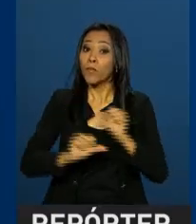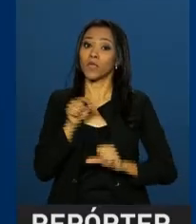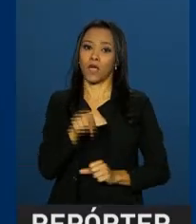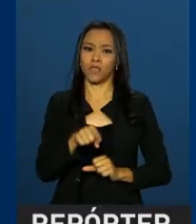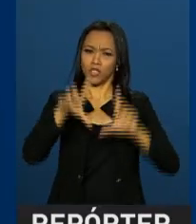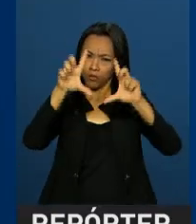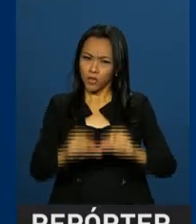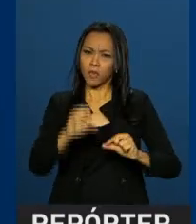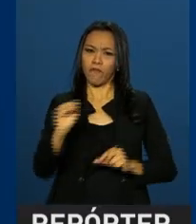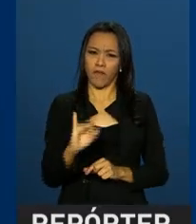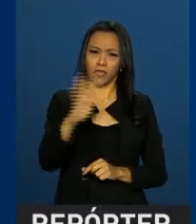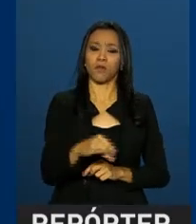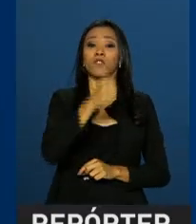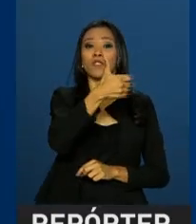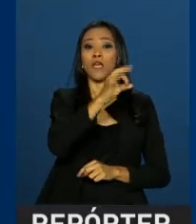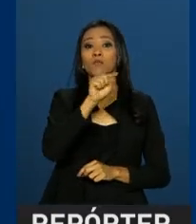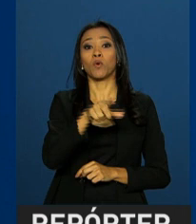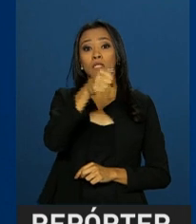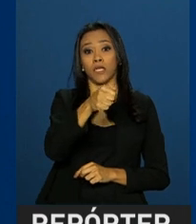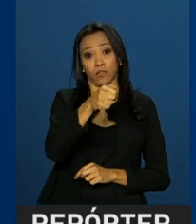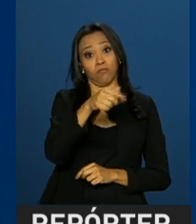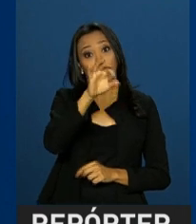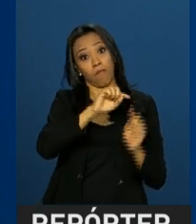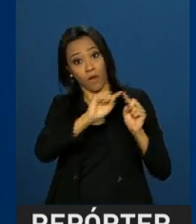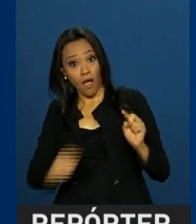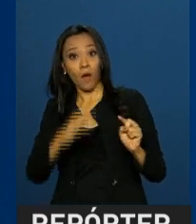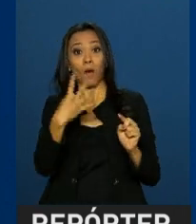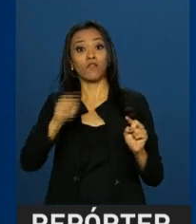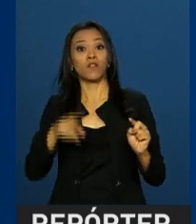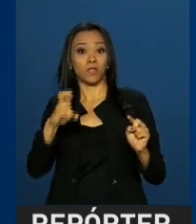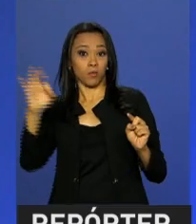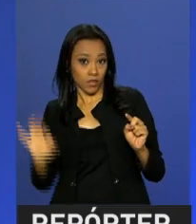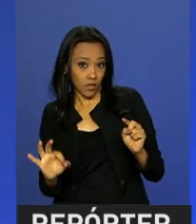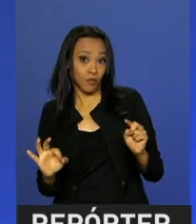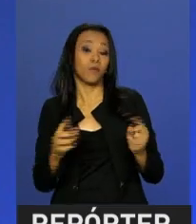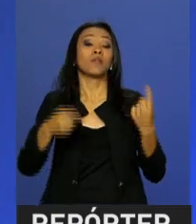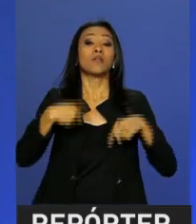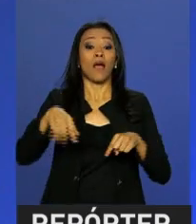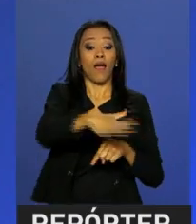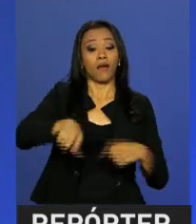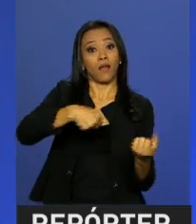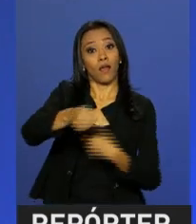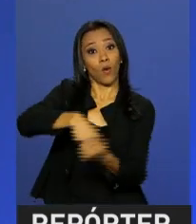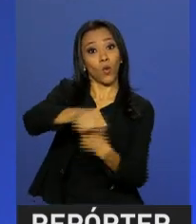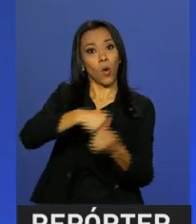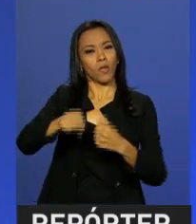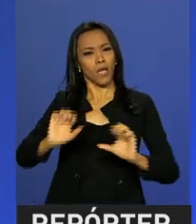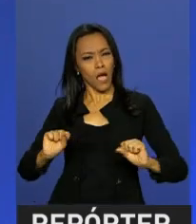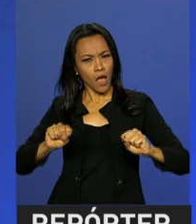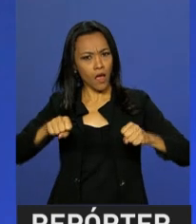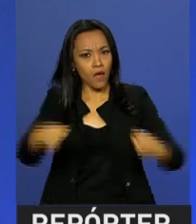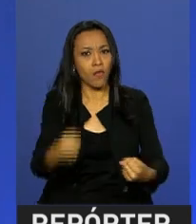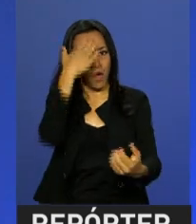baixamos a inflação de 10.7 ao ano para 45% ao ano a área econômica está recuperando a